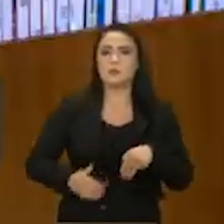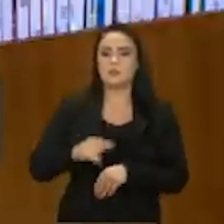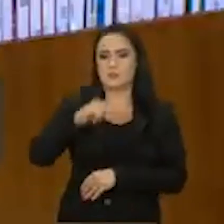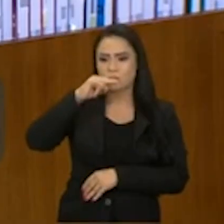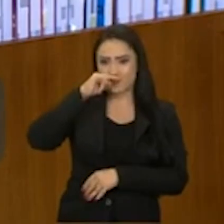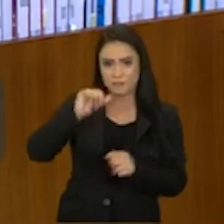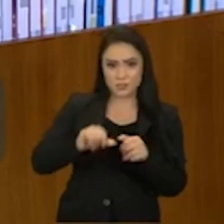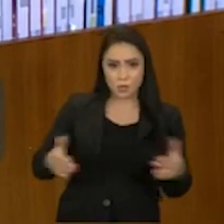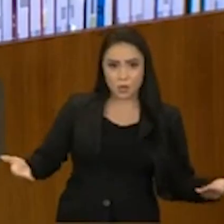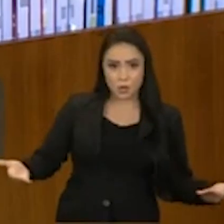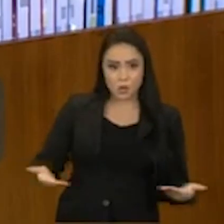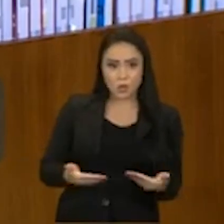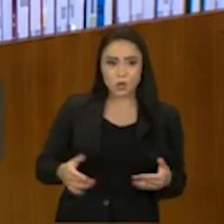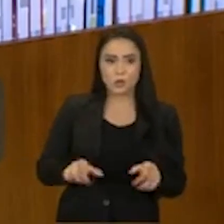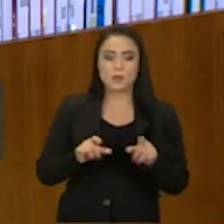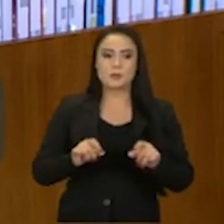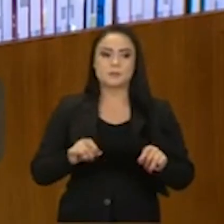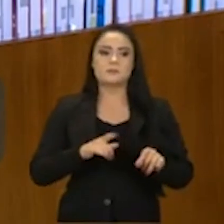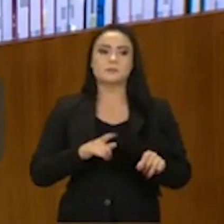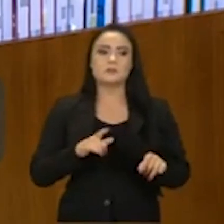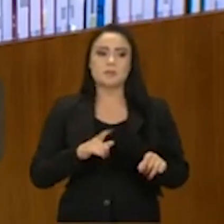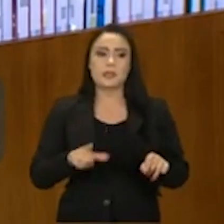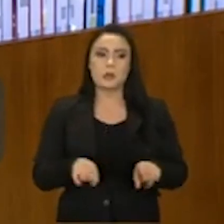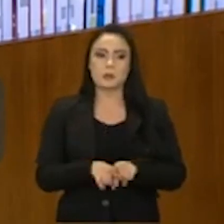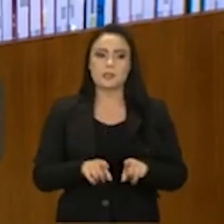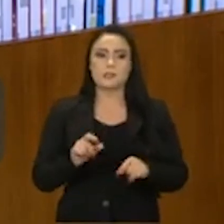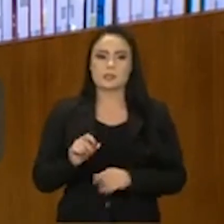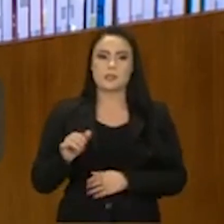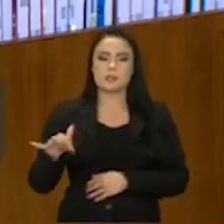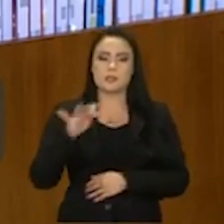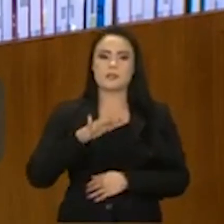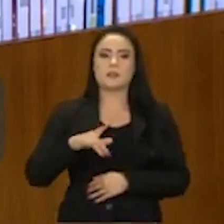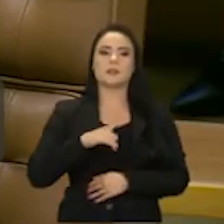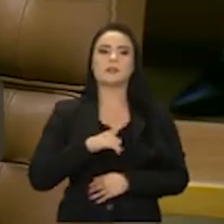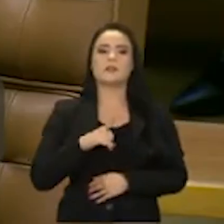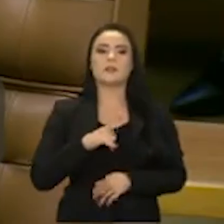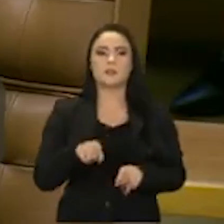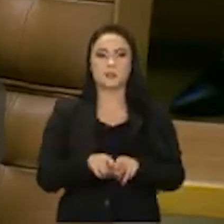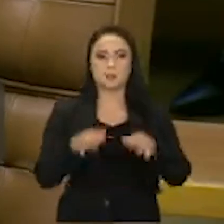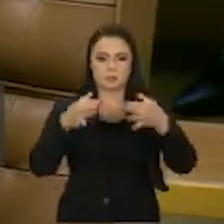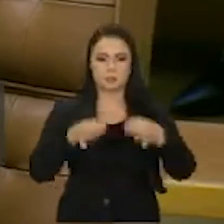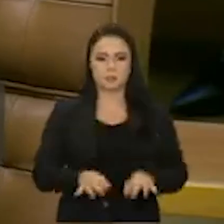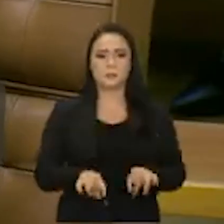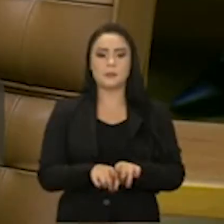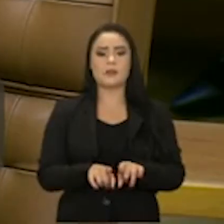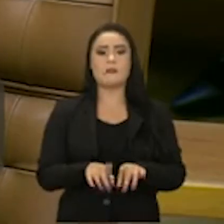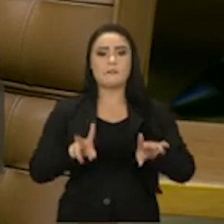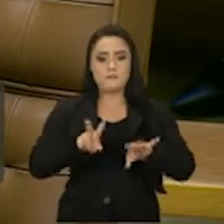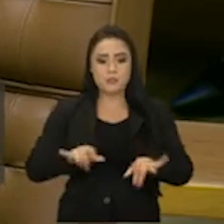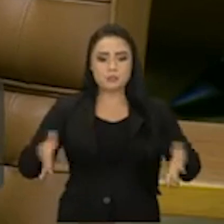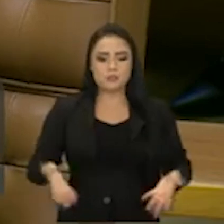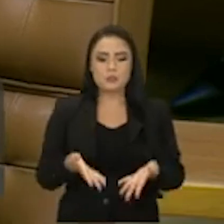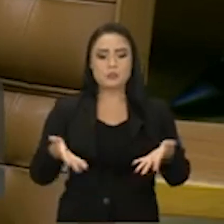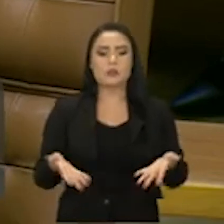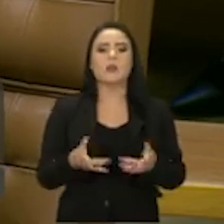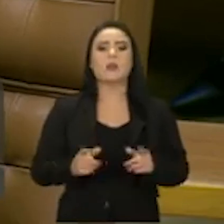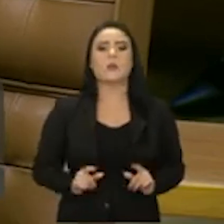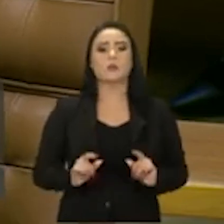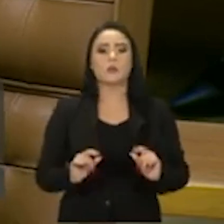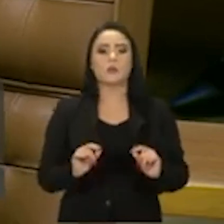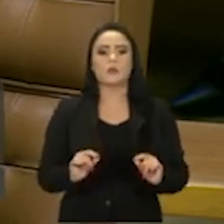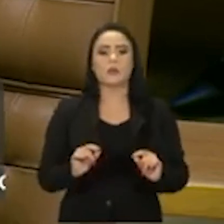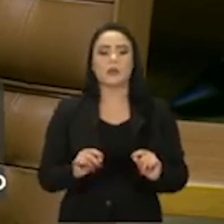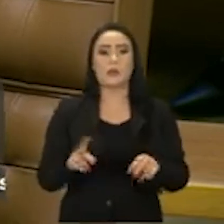faz agora, considerando que o próprio texto, de alguma forma, quis estimular já